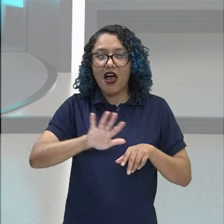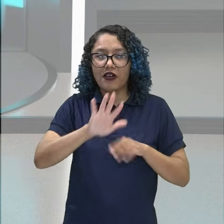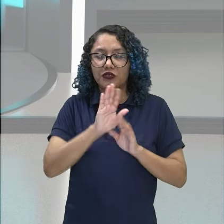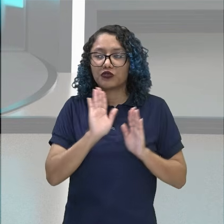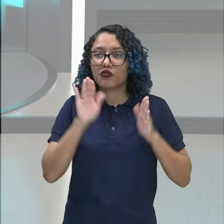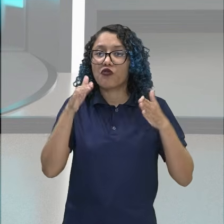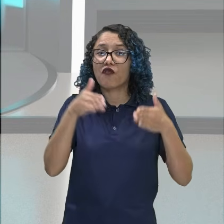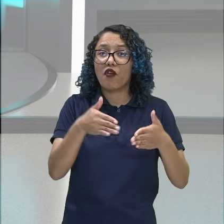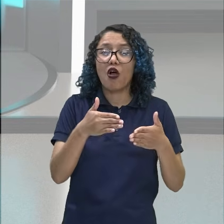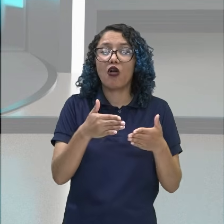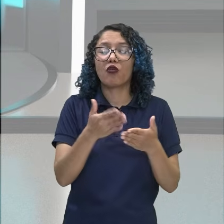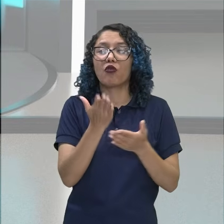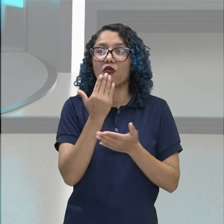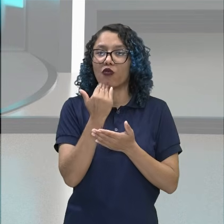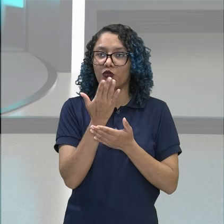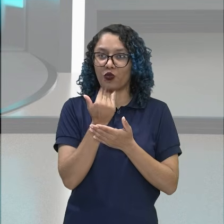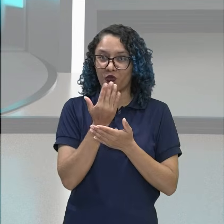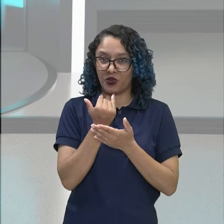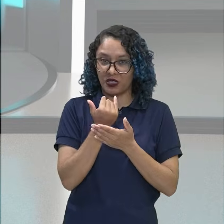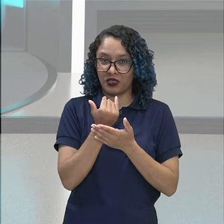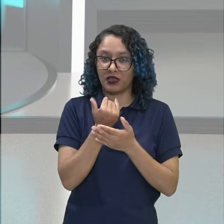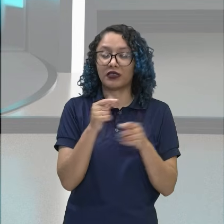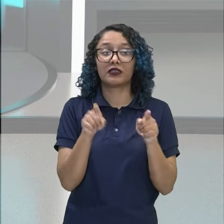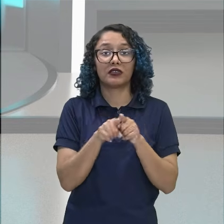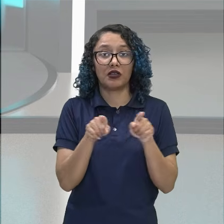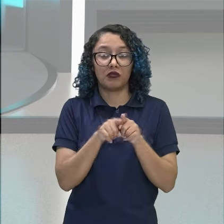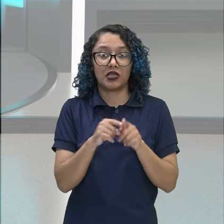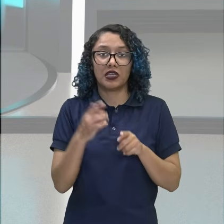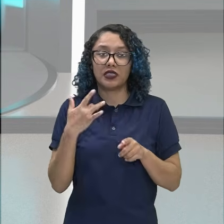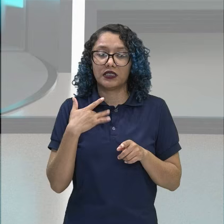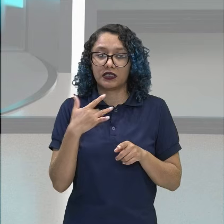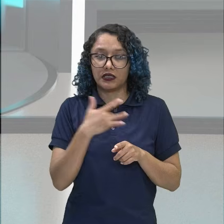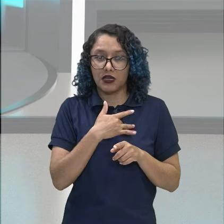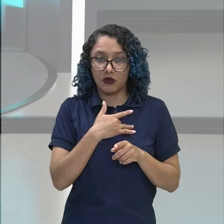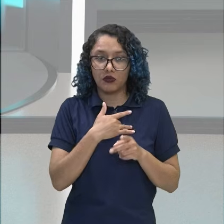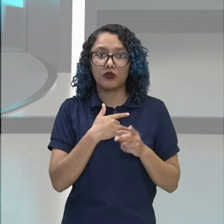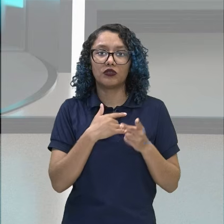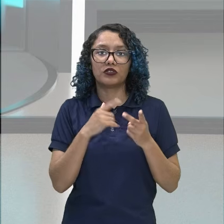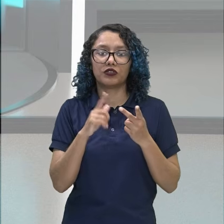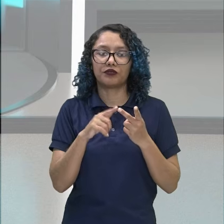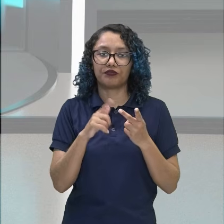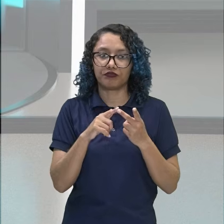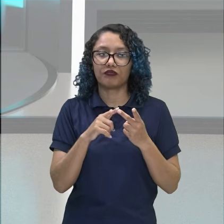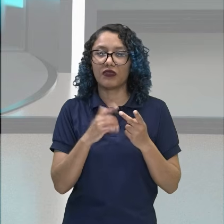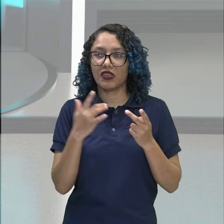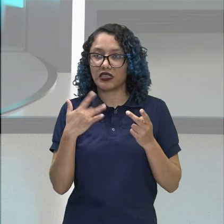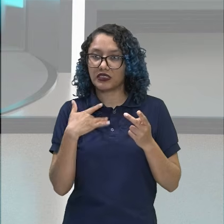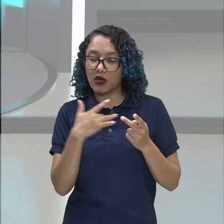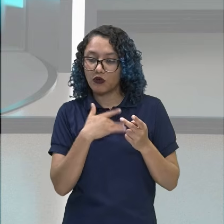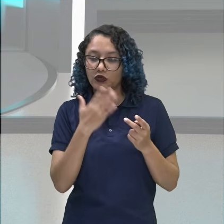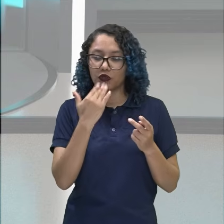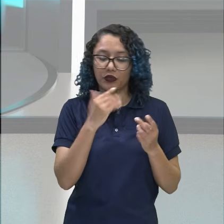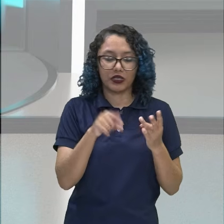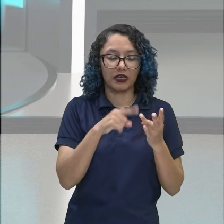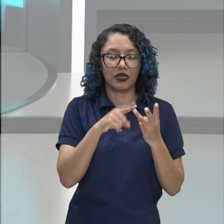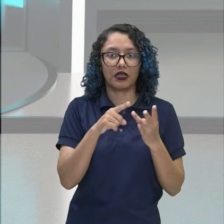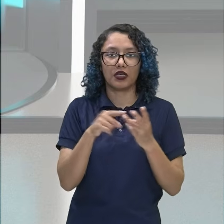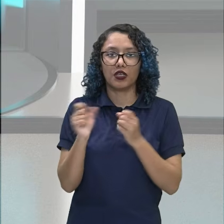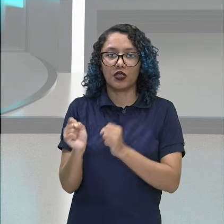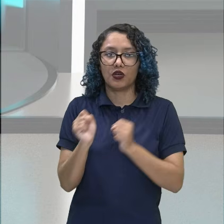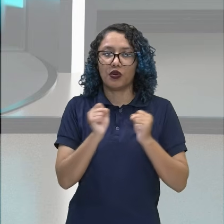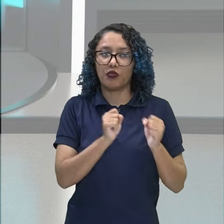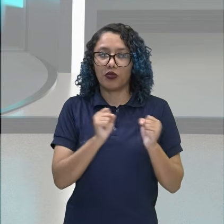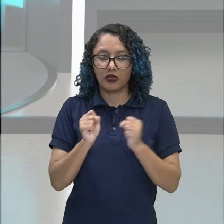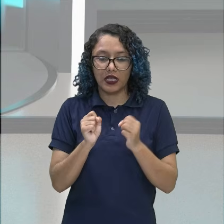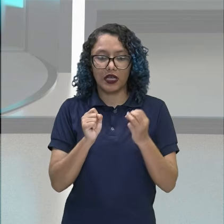questão alimentar, com a questão da saúde relacionada a essa questão alimentar e o poder relacionado